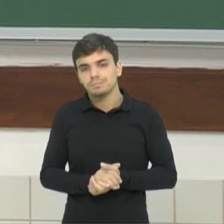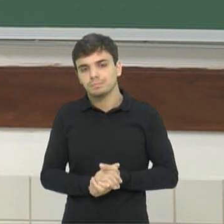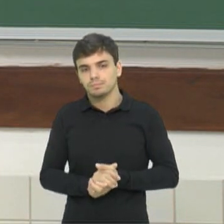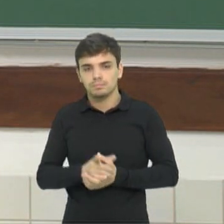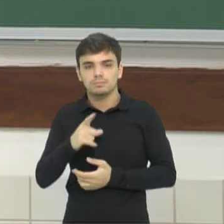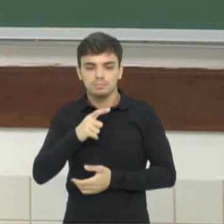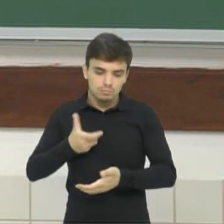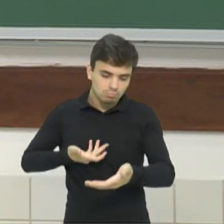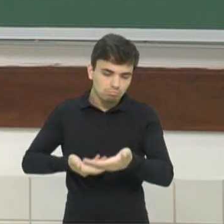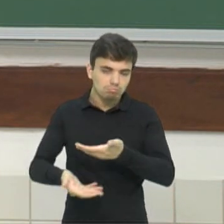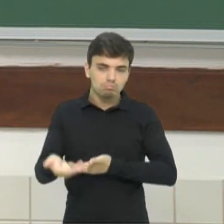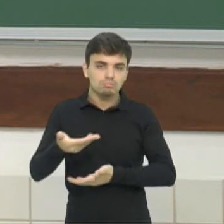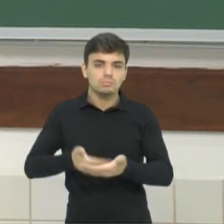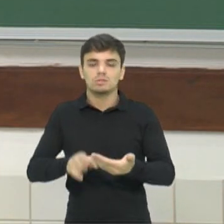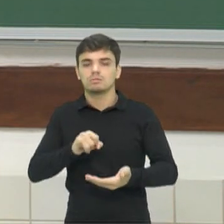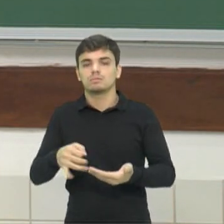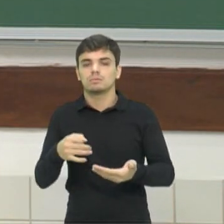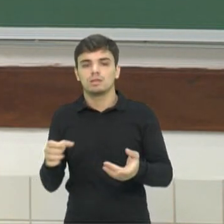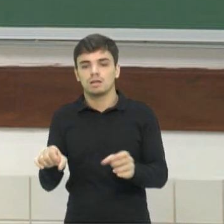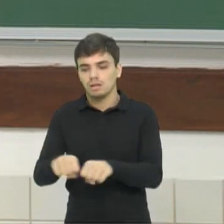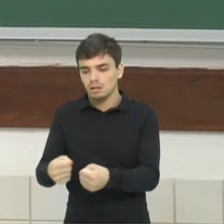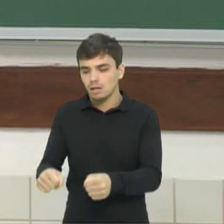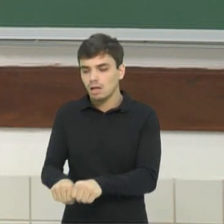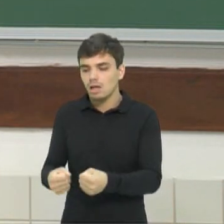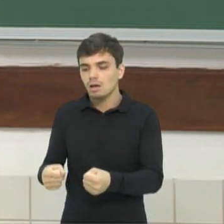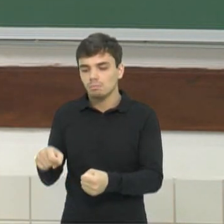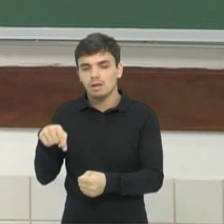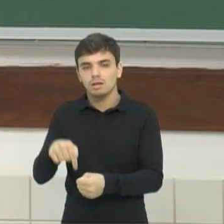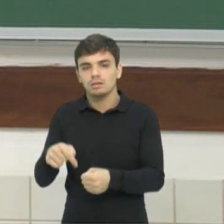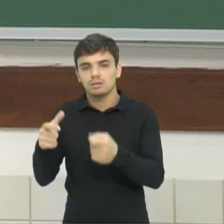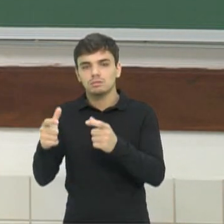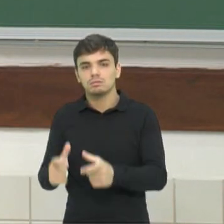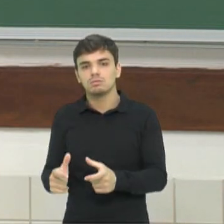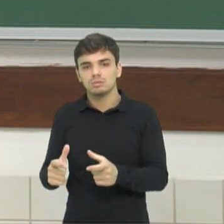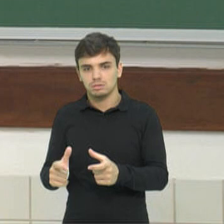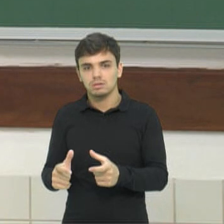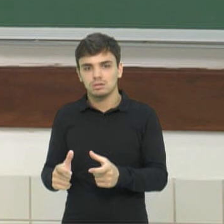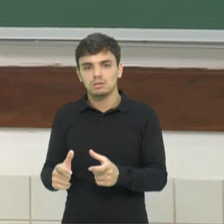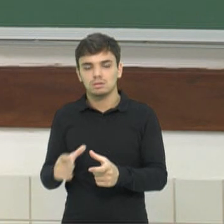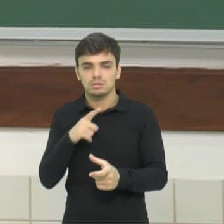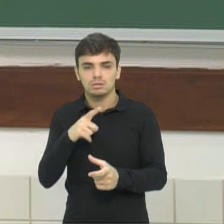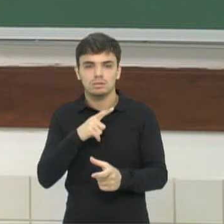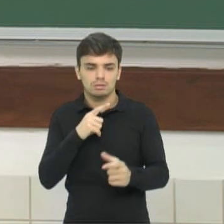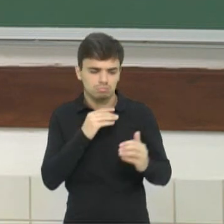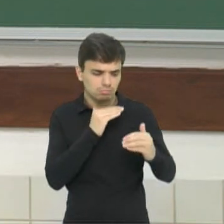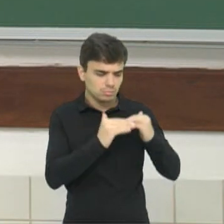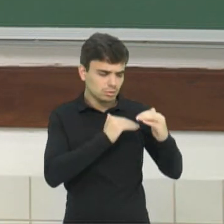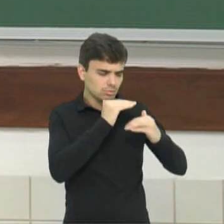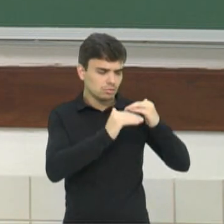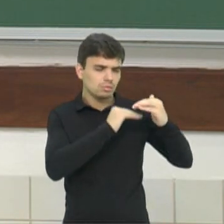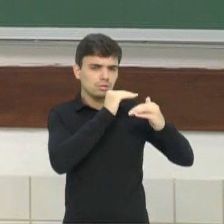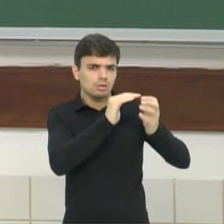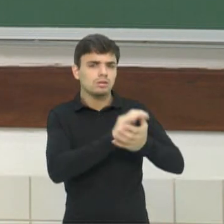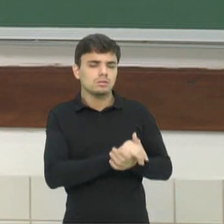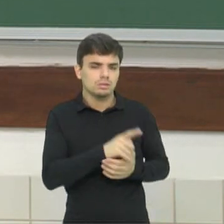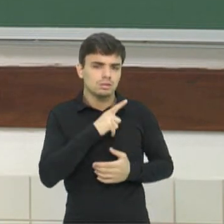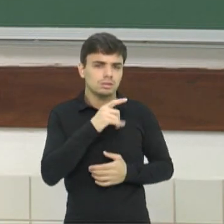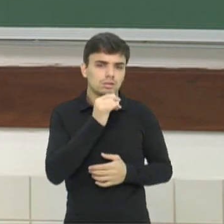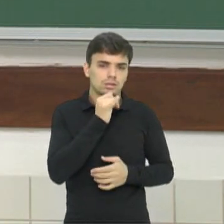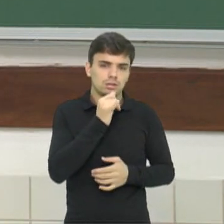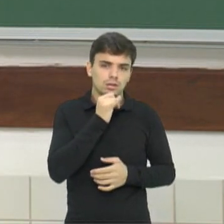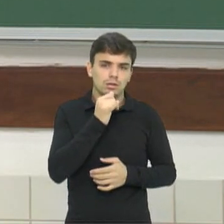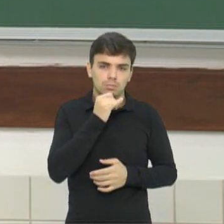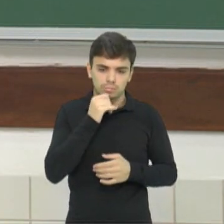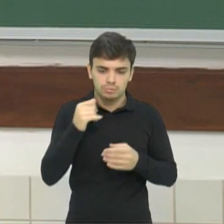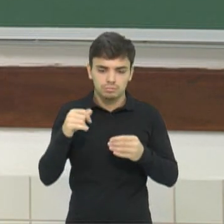as interações. Se você destrói esse ambiente, vai ter que passar também pela sucessão ecológica. A gente falou lá de sucessão ecológica dando exemplos terrestres,